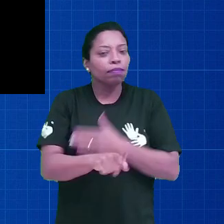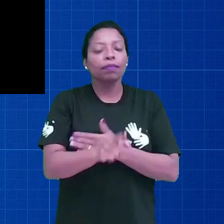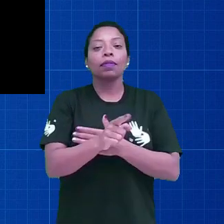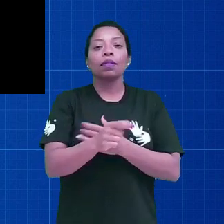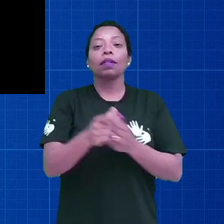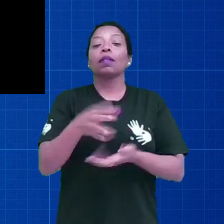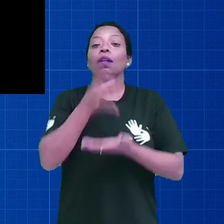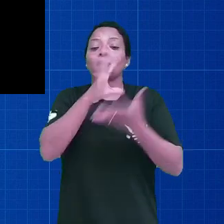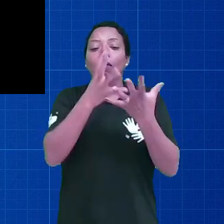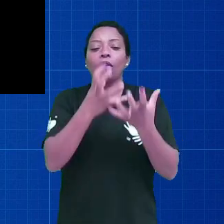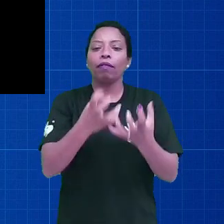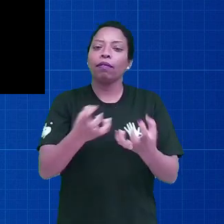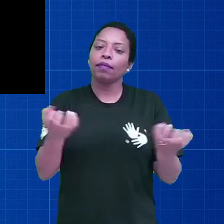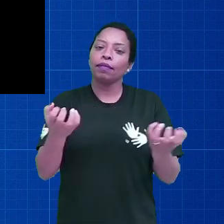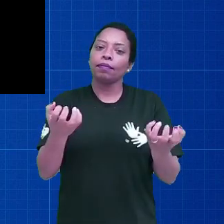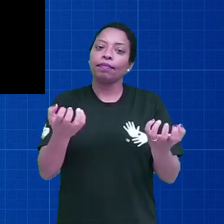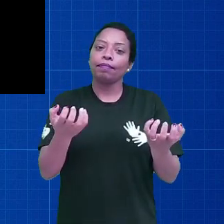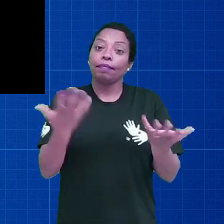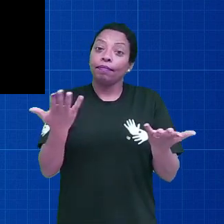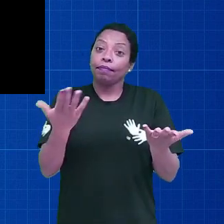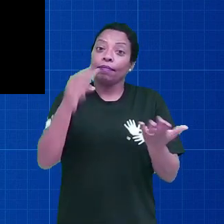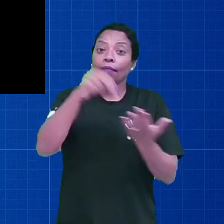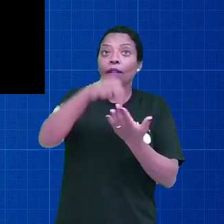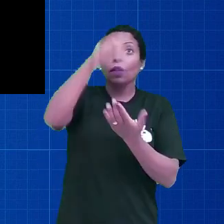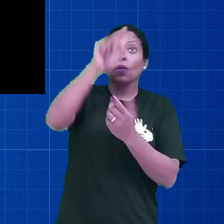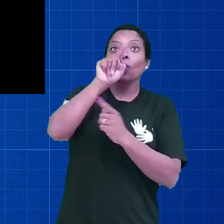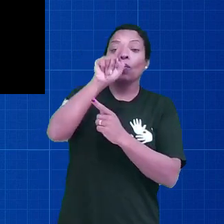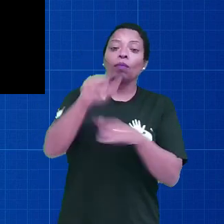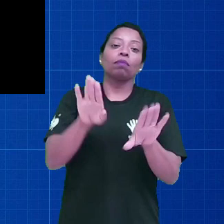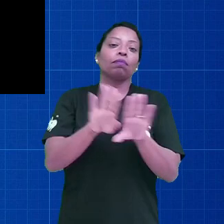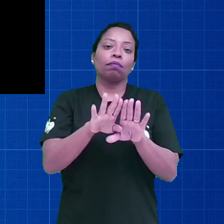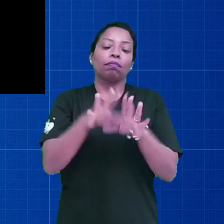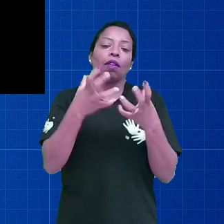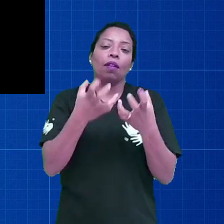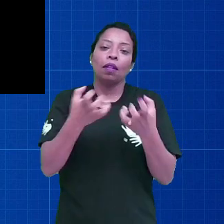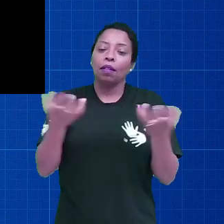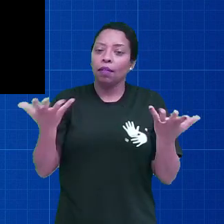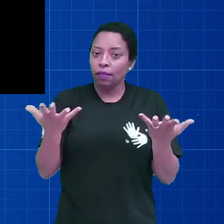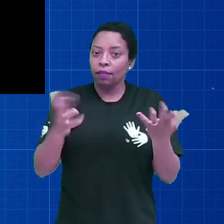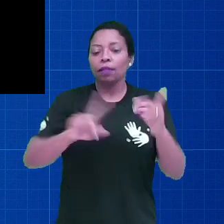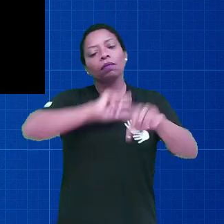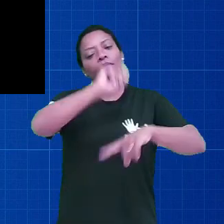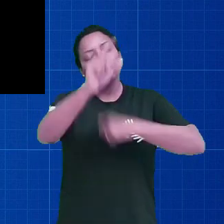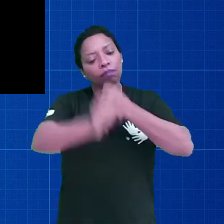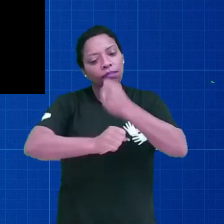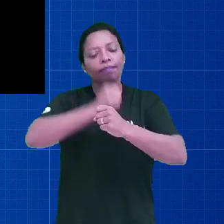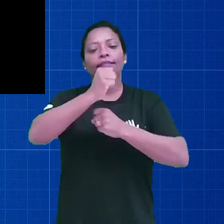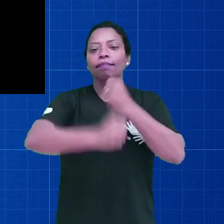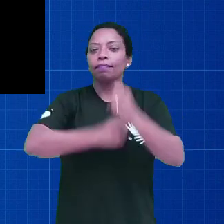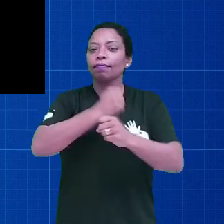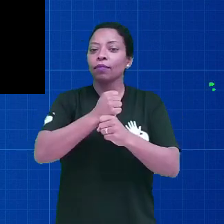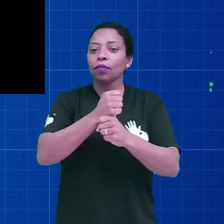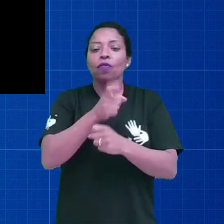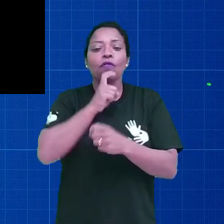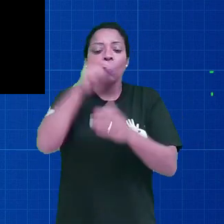o café lá para cima, para a região norte. Nos anos seguintes, não teve geada. O que aconteceu? O pessoal foi